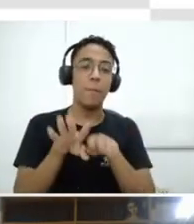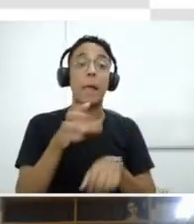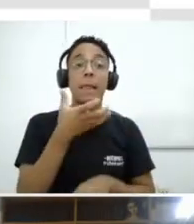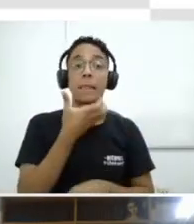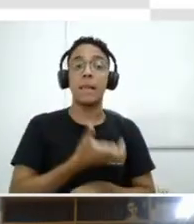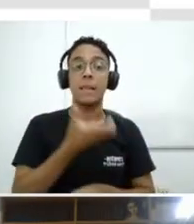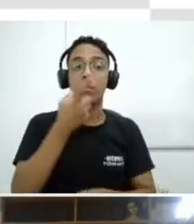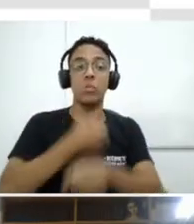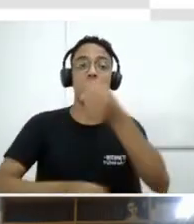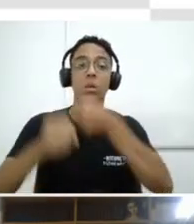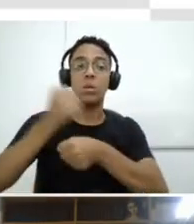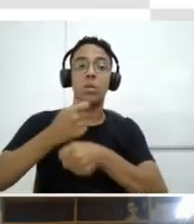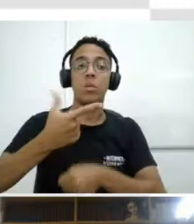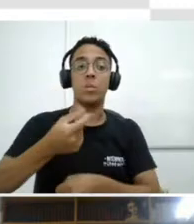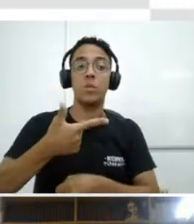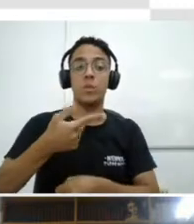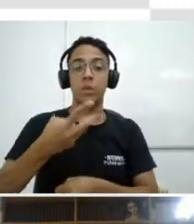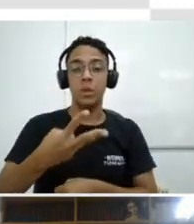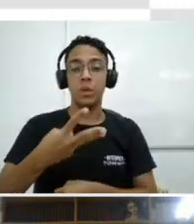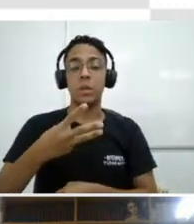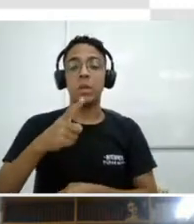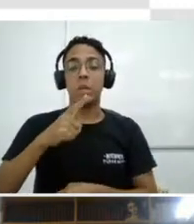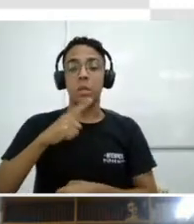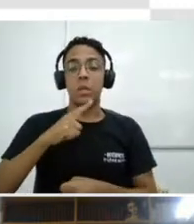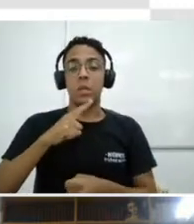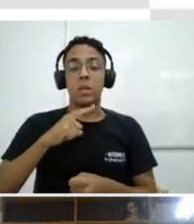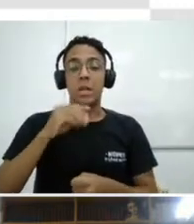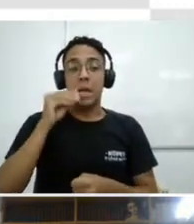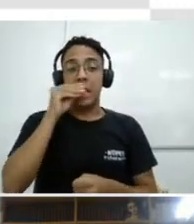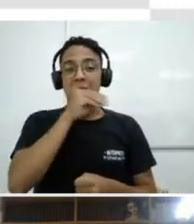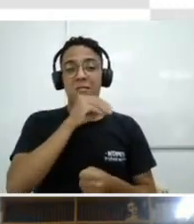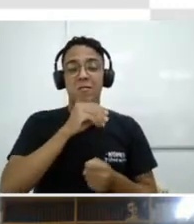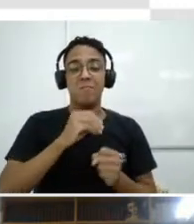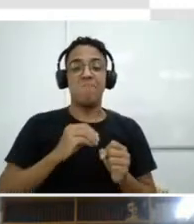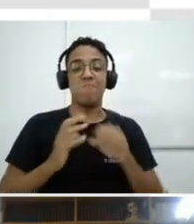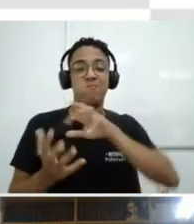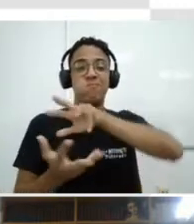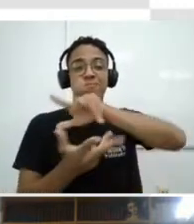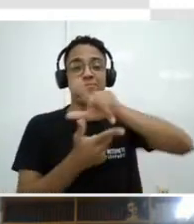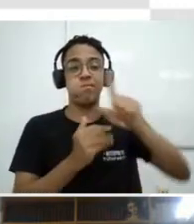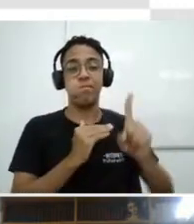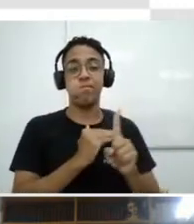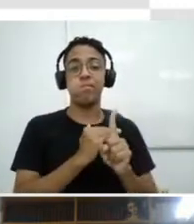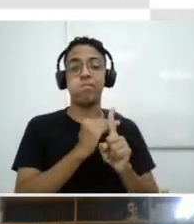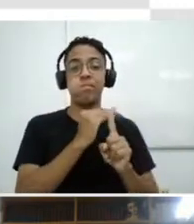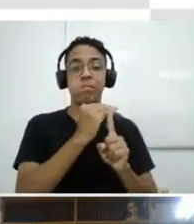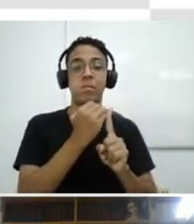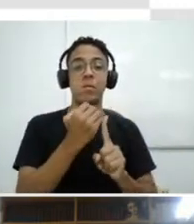2023, nós chegamos a um aquecimento só na média mensal de